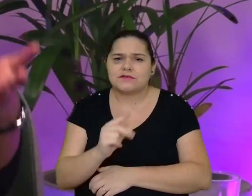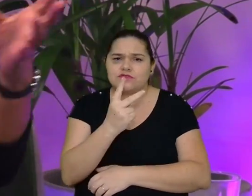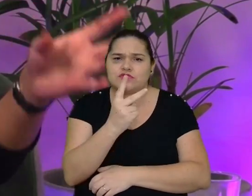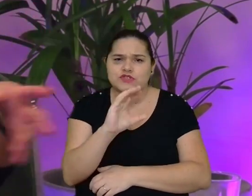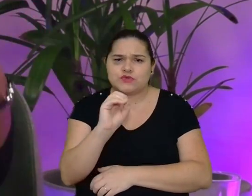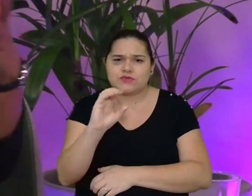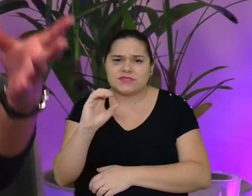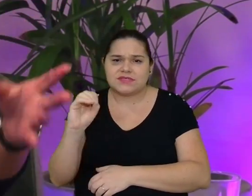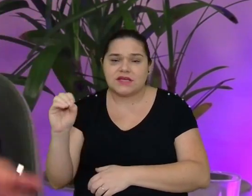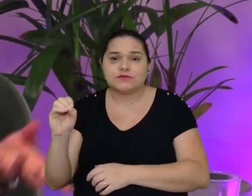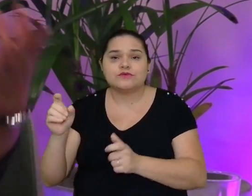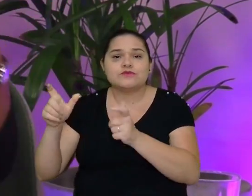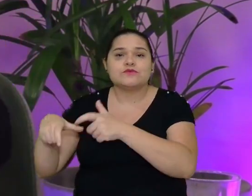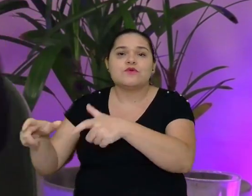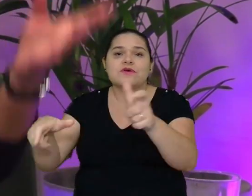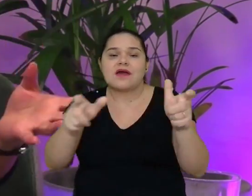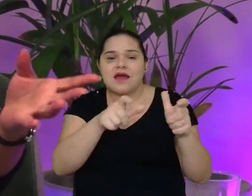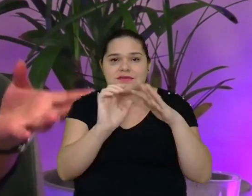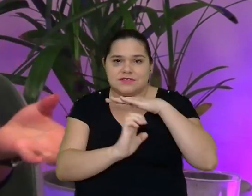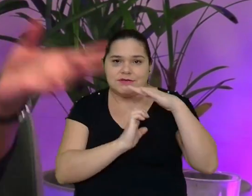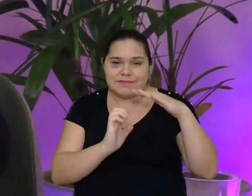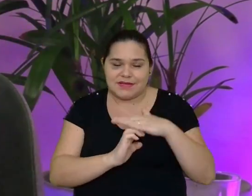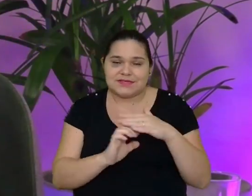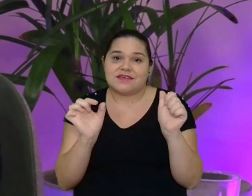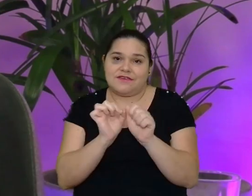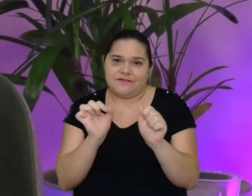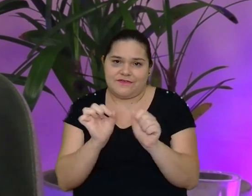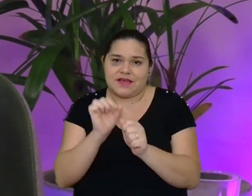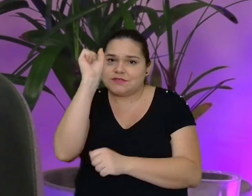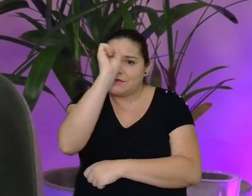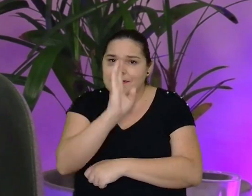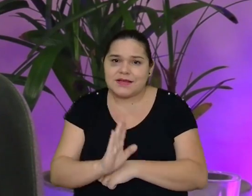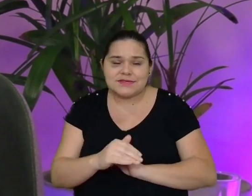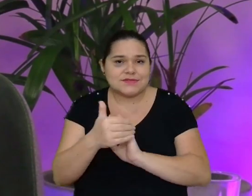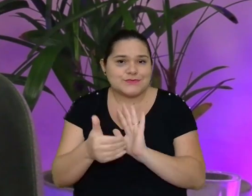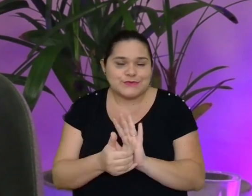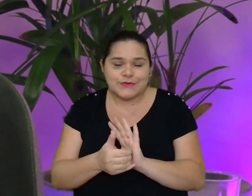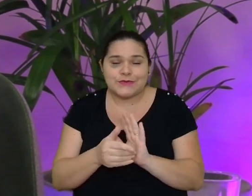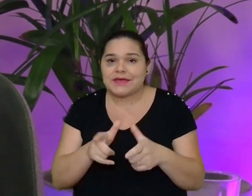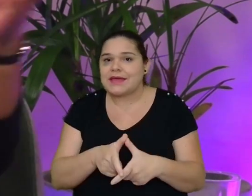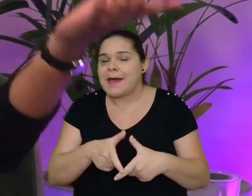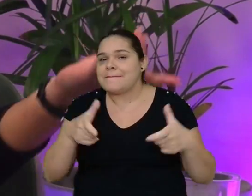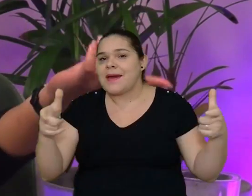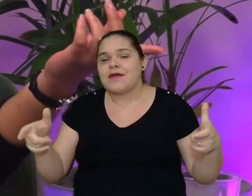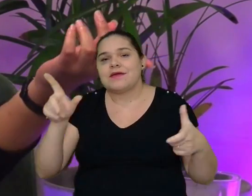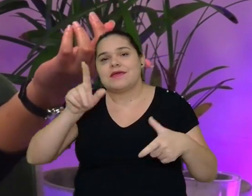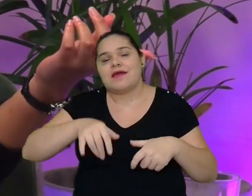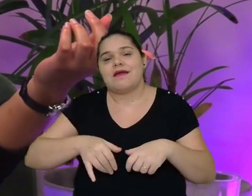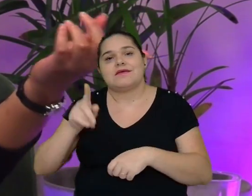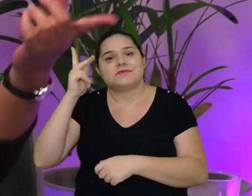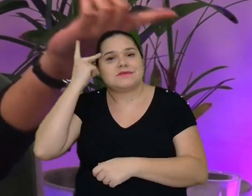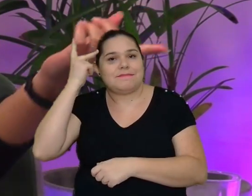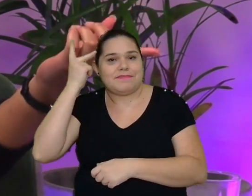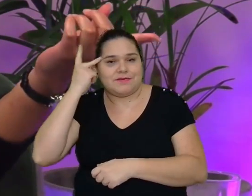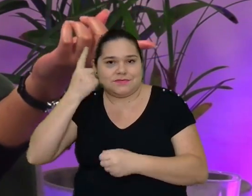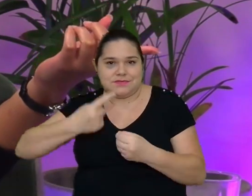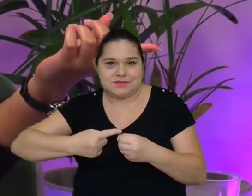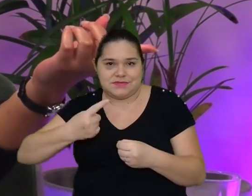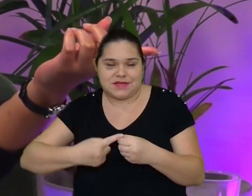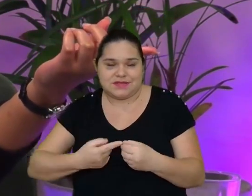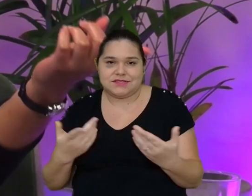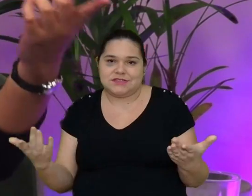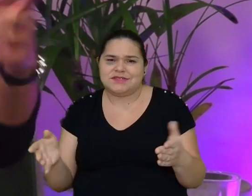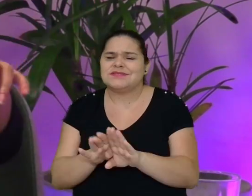de reprodução humana no Brasil inteiro, né? E grande parte deles estão concentrados em São Paulo. E eu acho que entra muito na questão do acesso, né, que